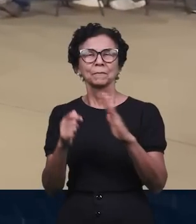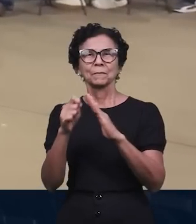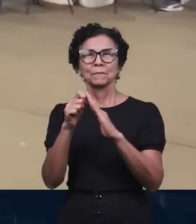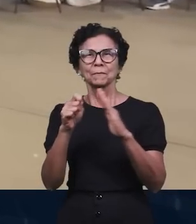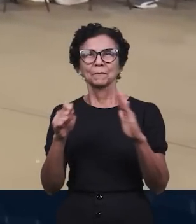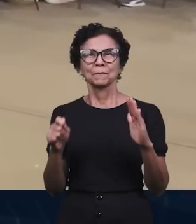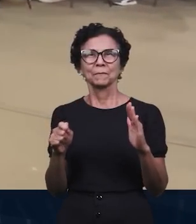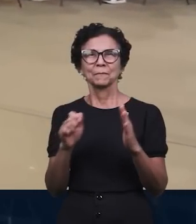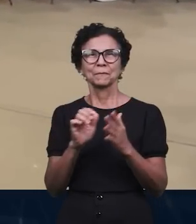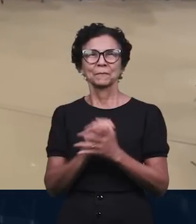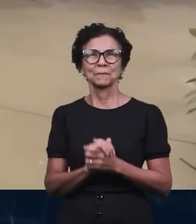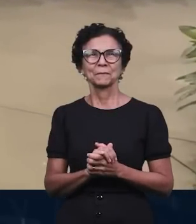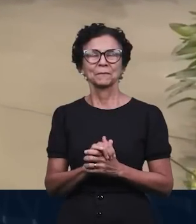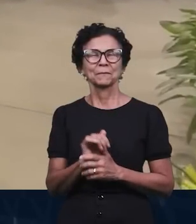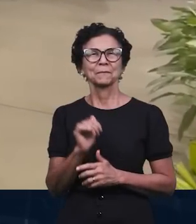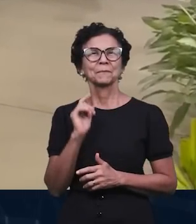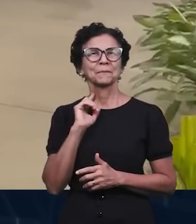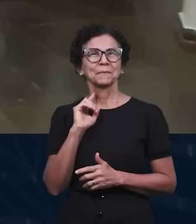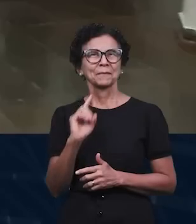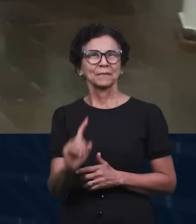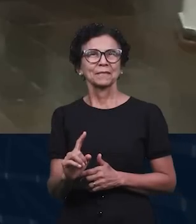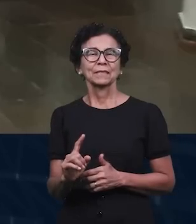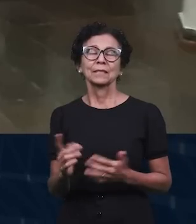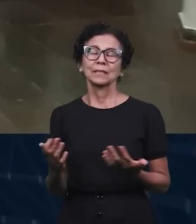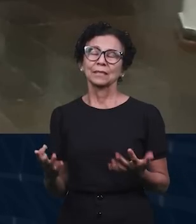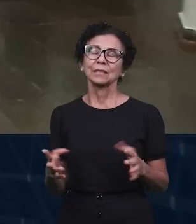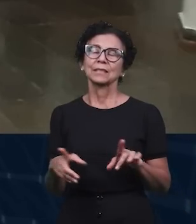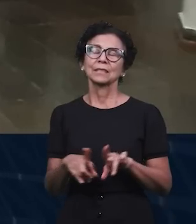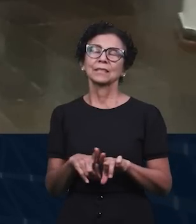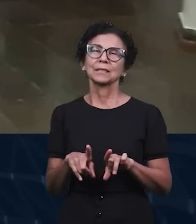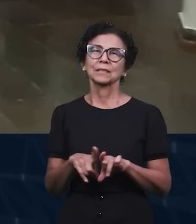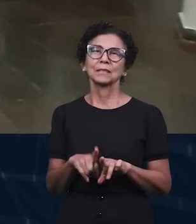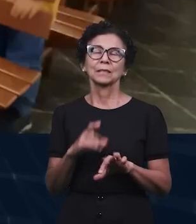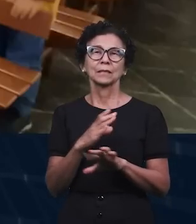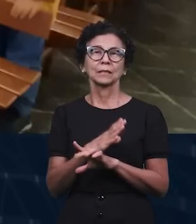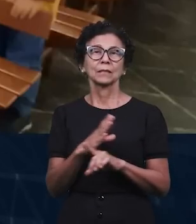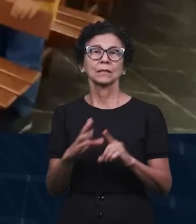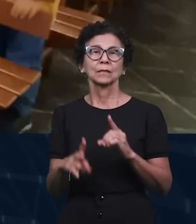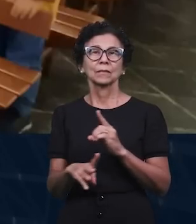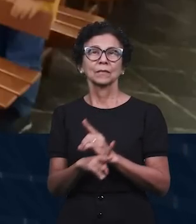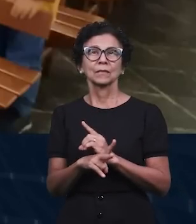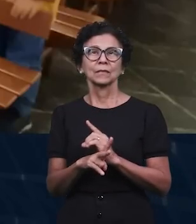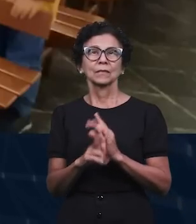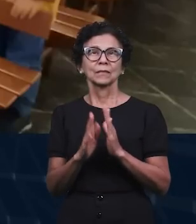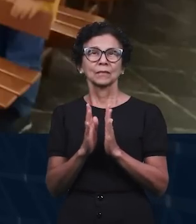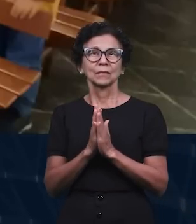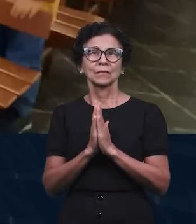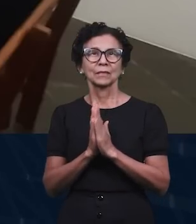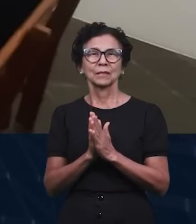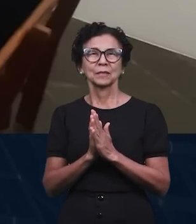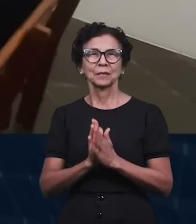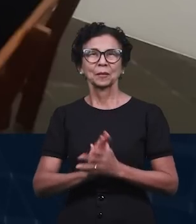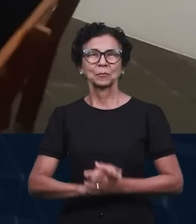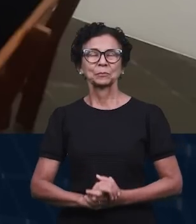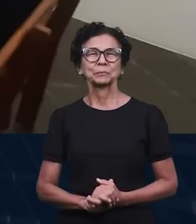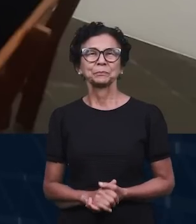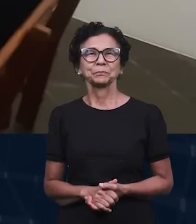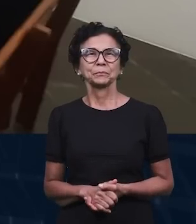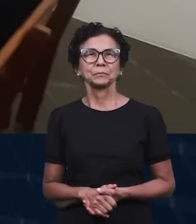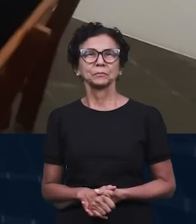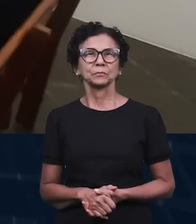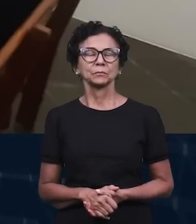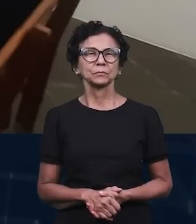Anfiteatro de Realeza, em Minas Gerais. Imagens de uma vigília com a igreja do Monsenhor Horta, em Ibirité,